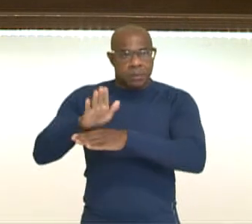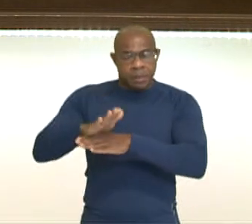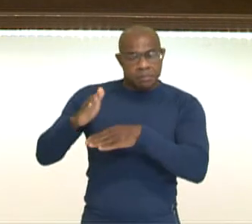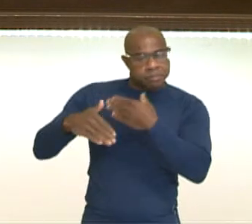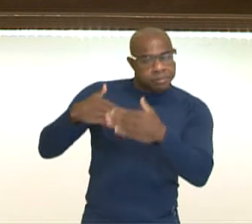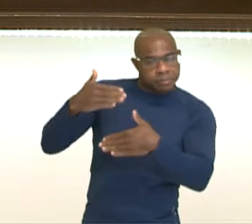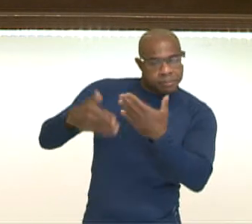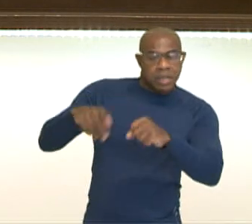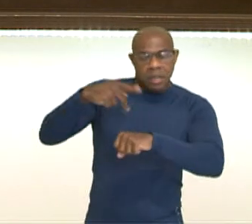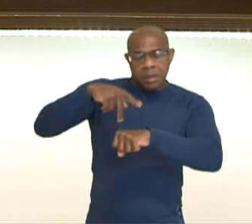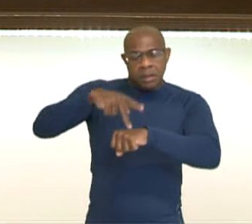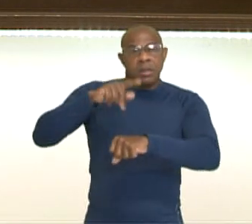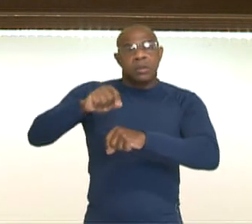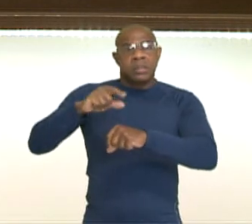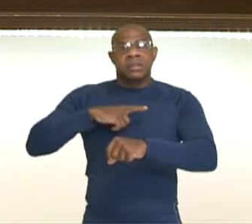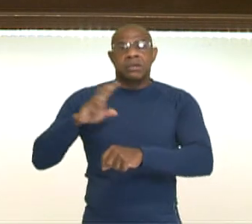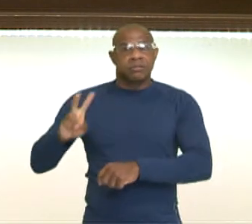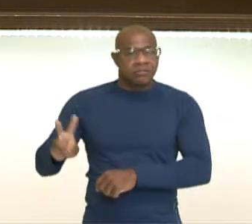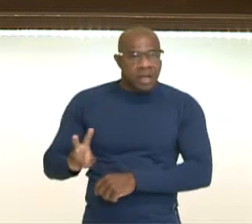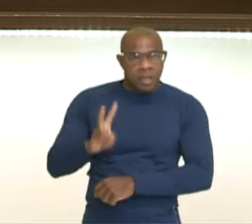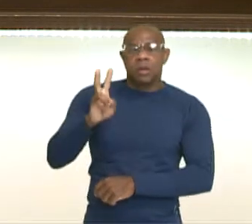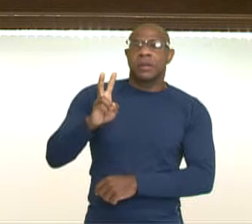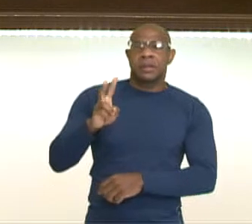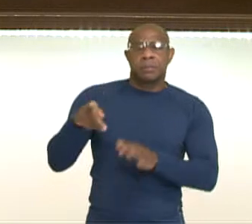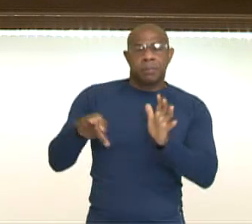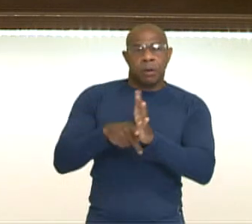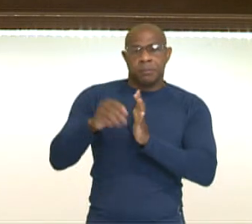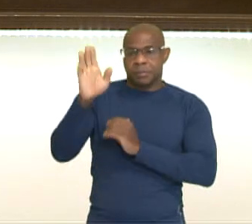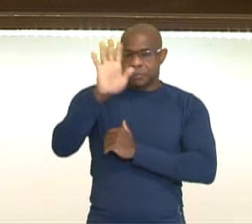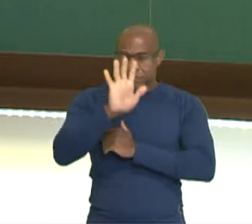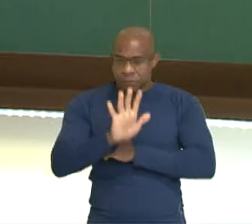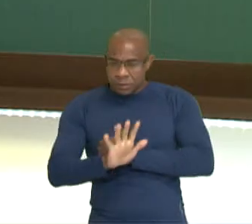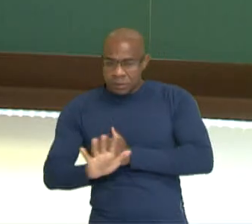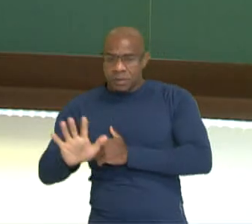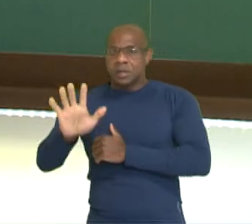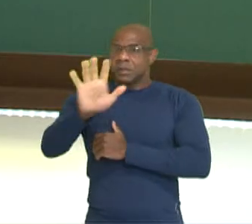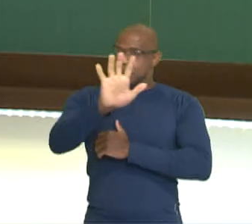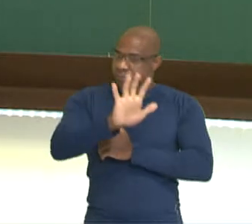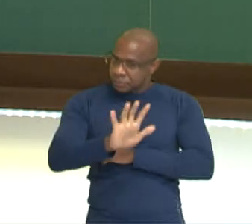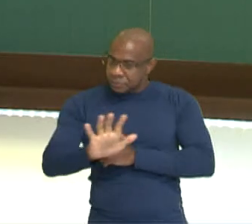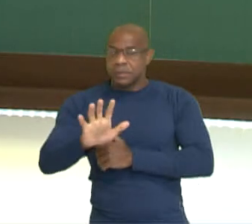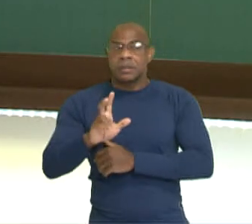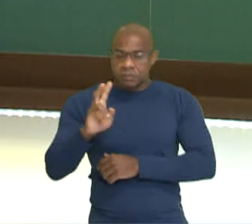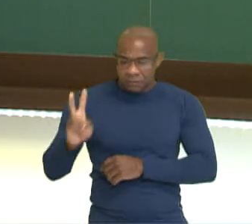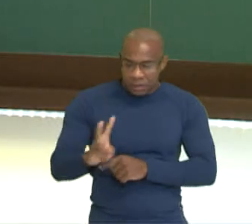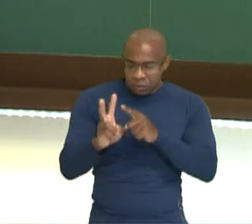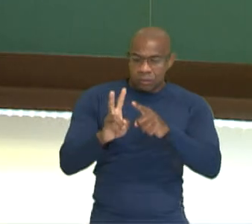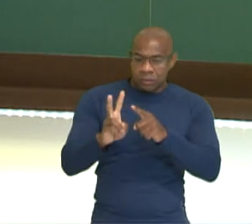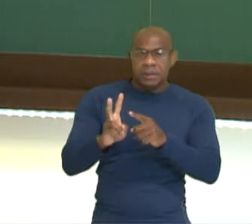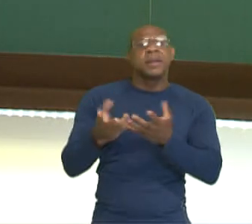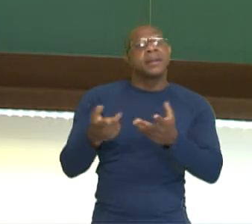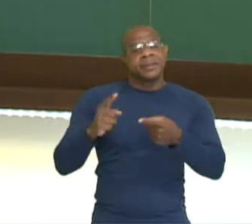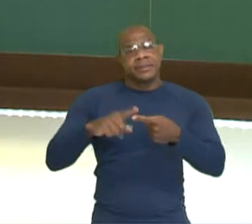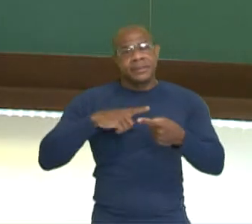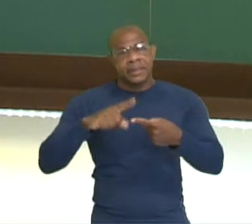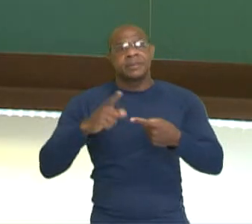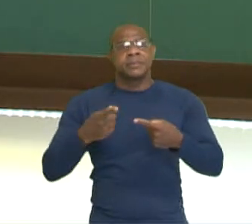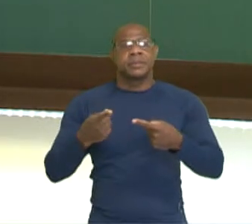nação que estabelece os valores nacionais. Nesses valores, busca-se retratar o